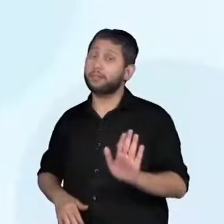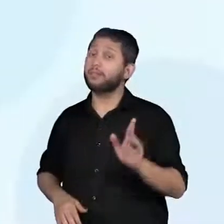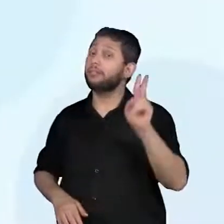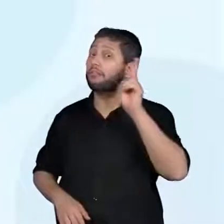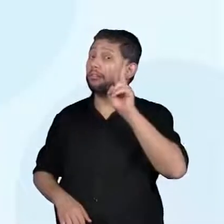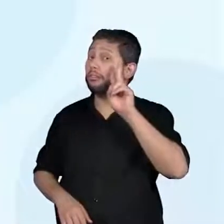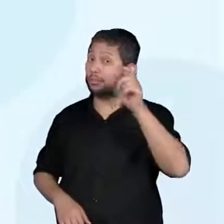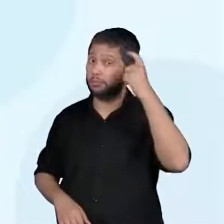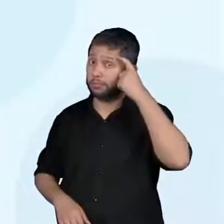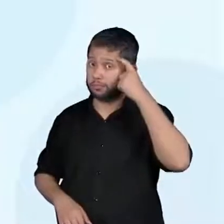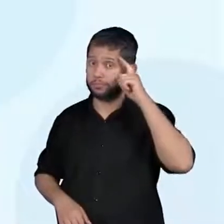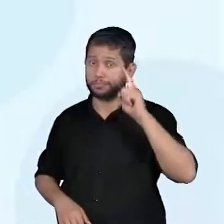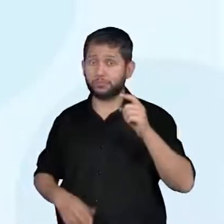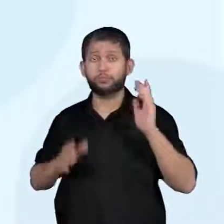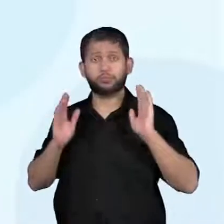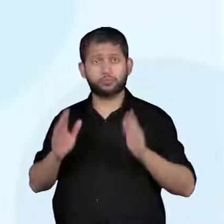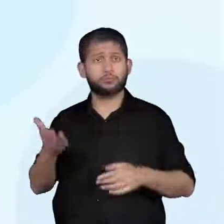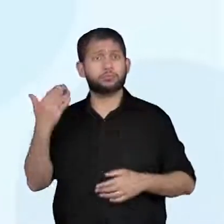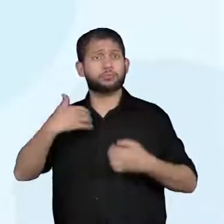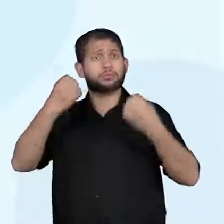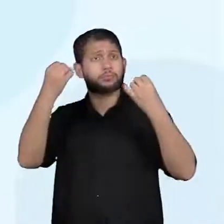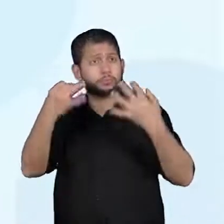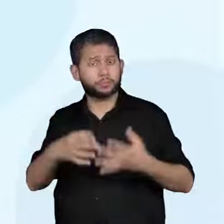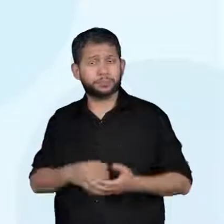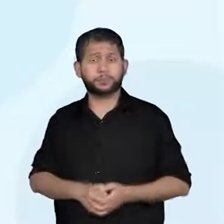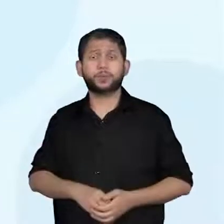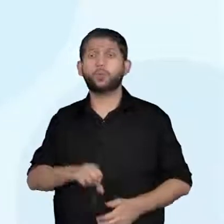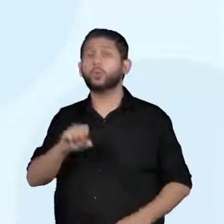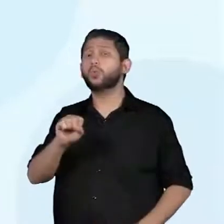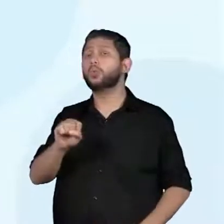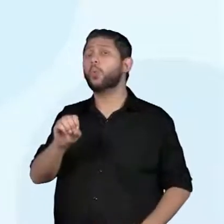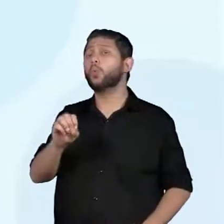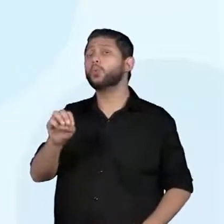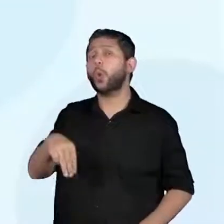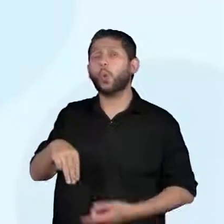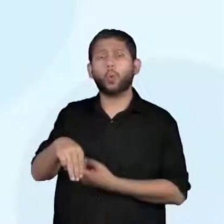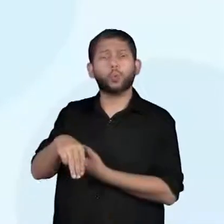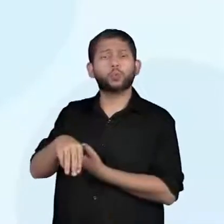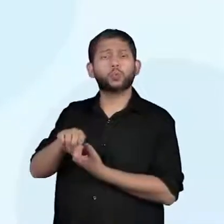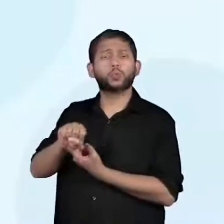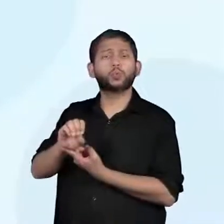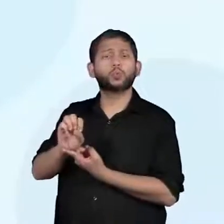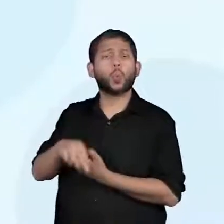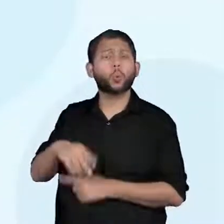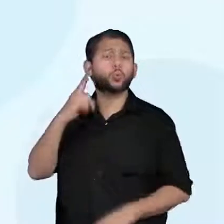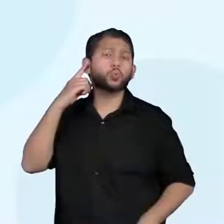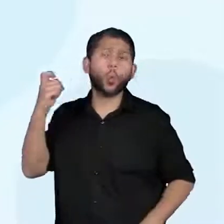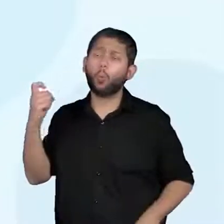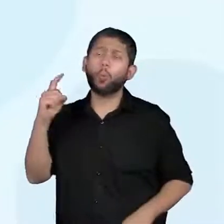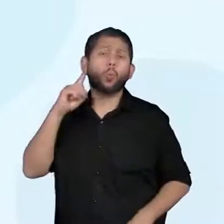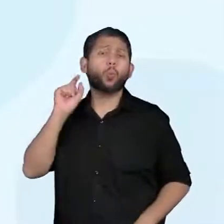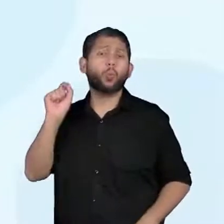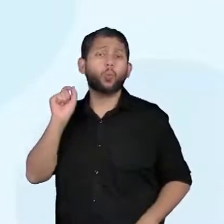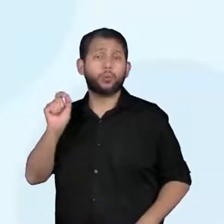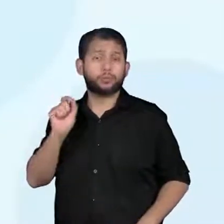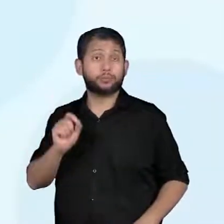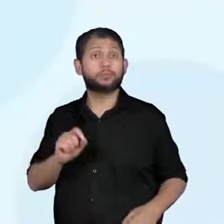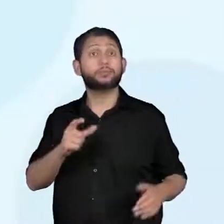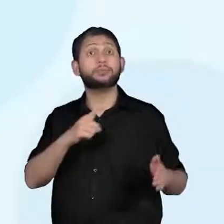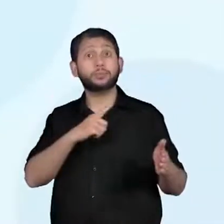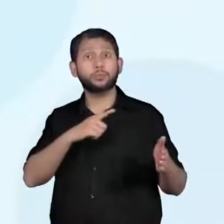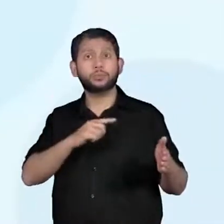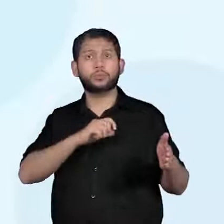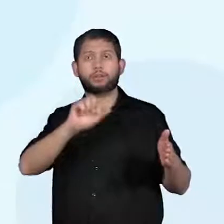vamos relembrar um pouquinho o que é o som. Pro, o que é o som? O som nada mais